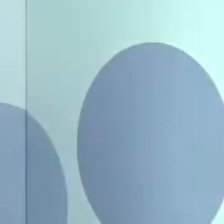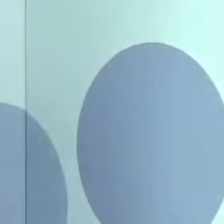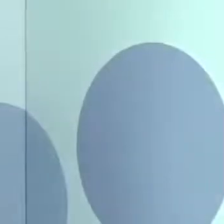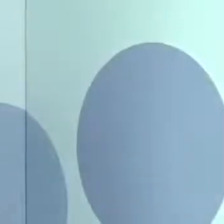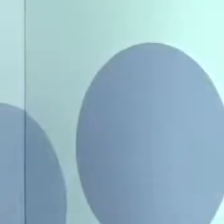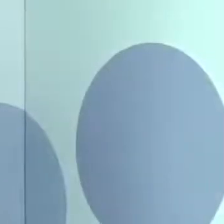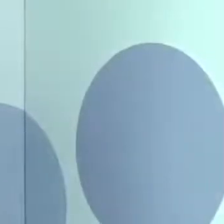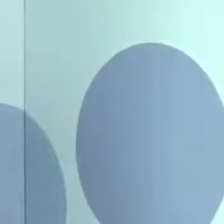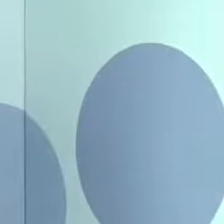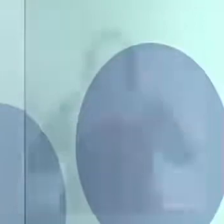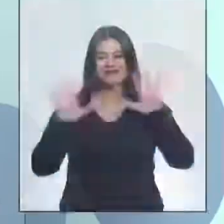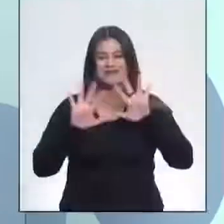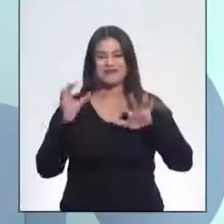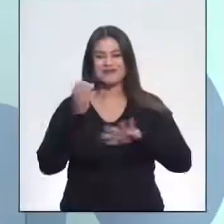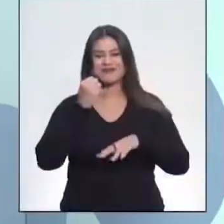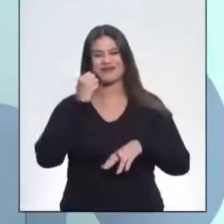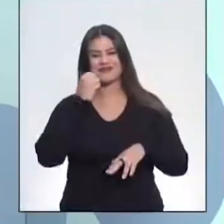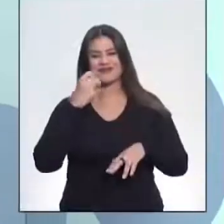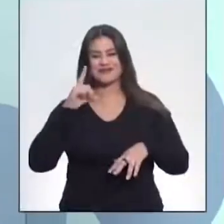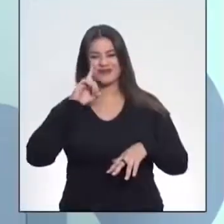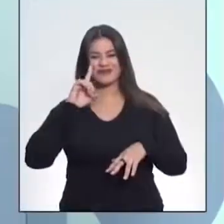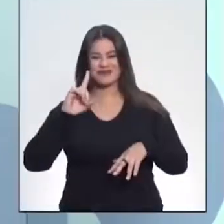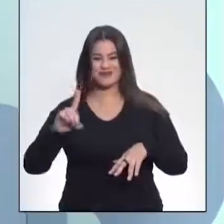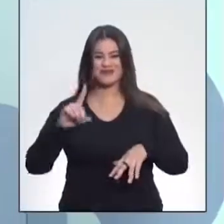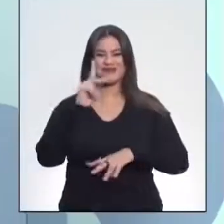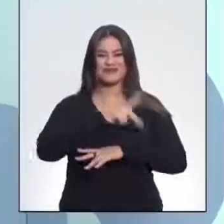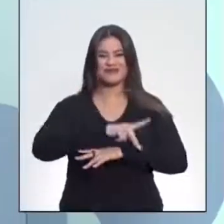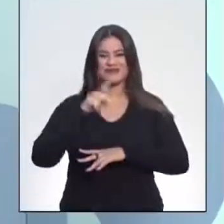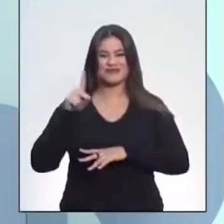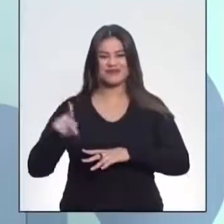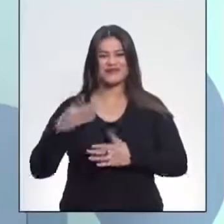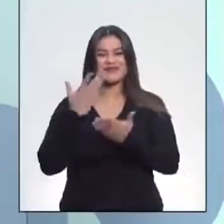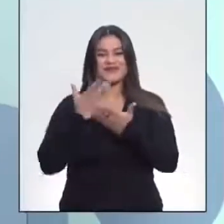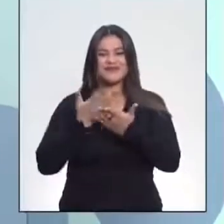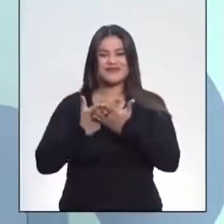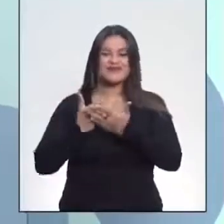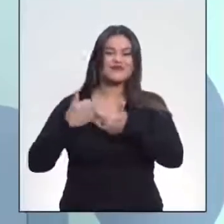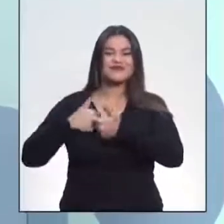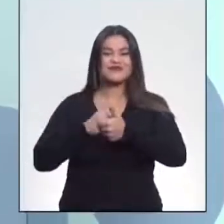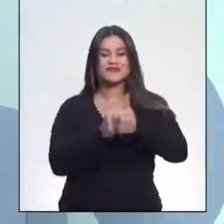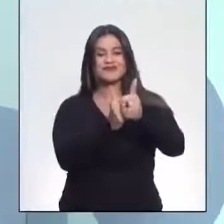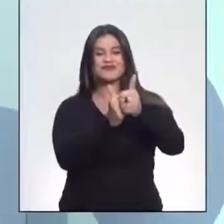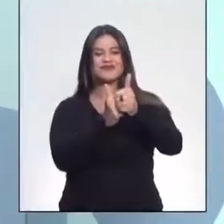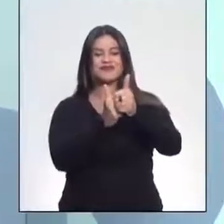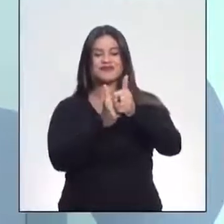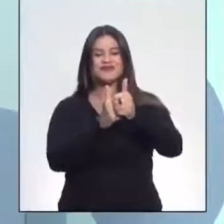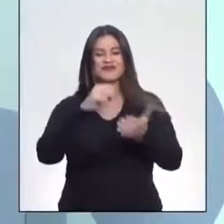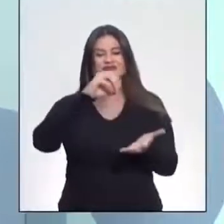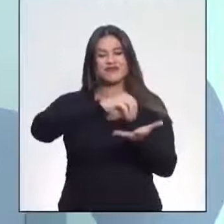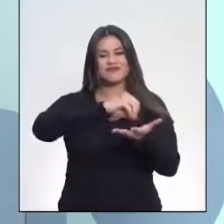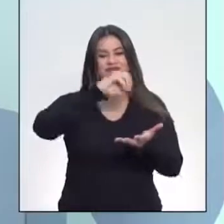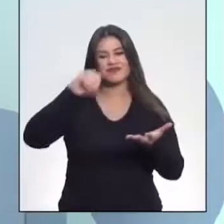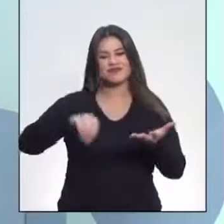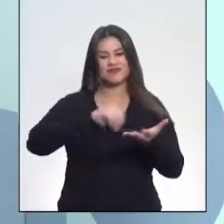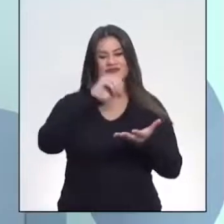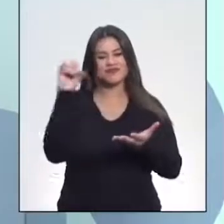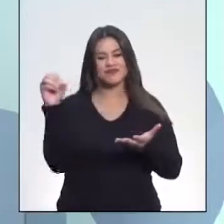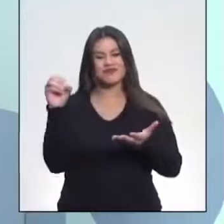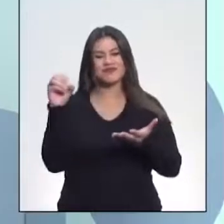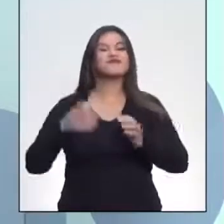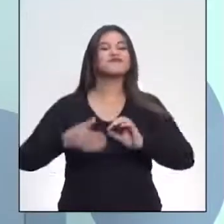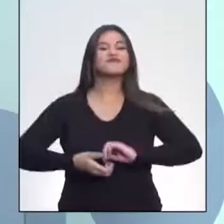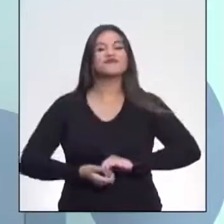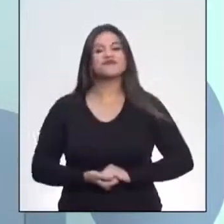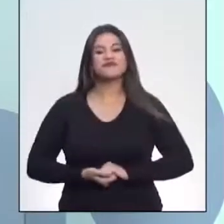é muito bom dia estudantes professores que nos acompanham aqui no centro de mídias de São